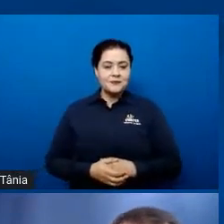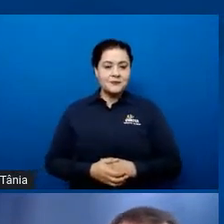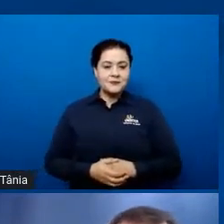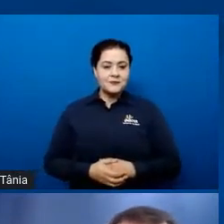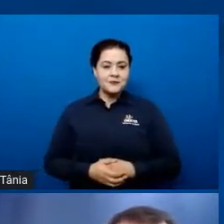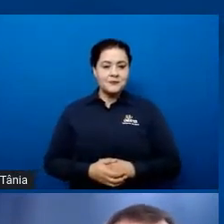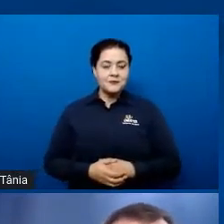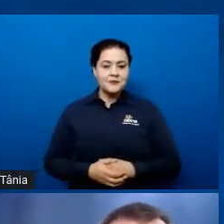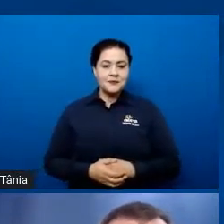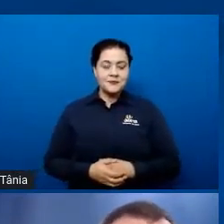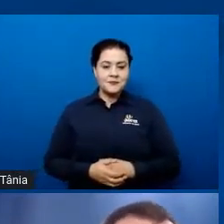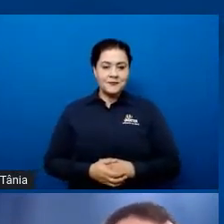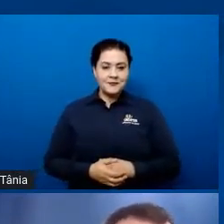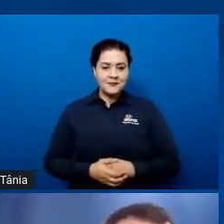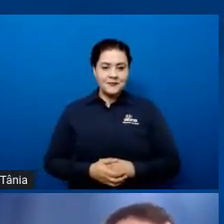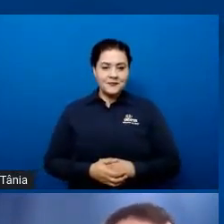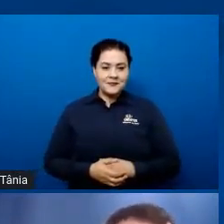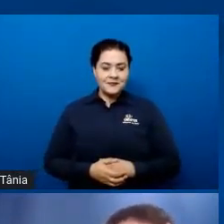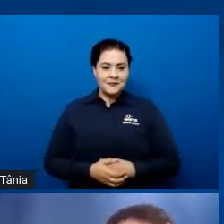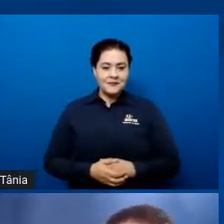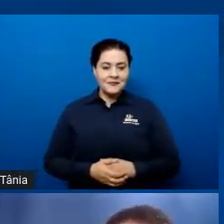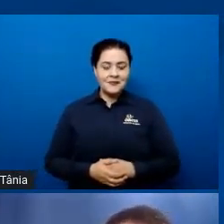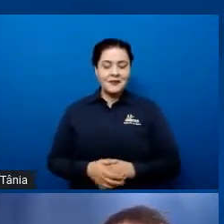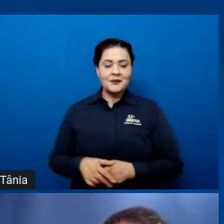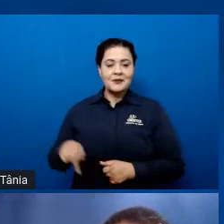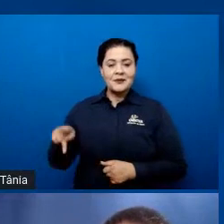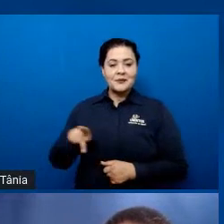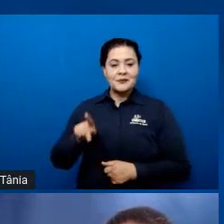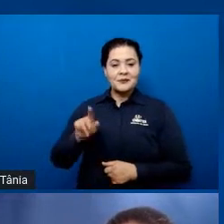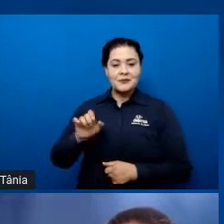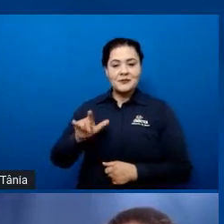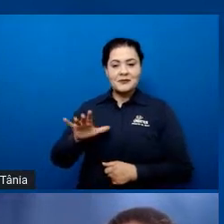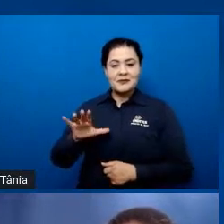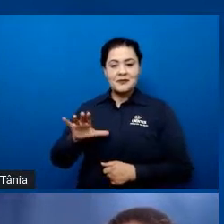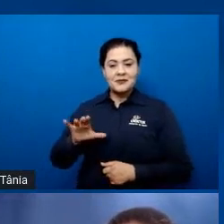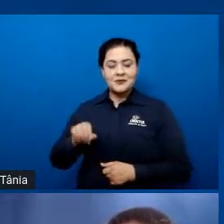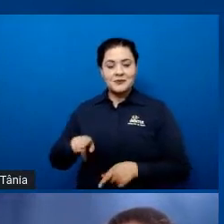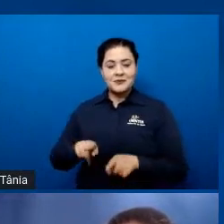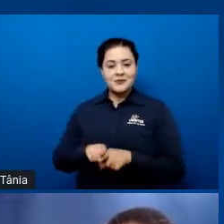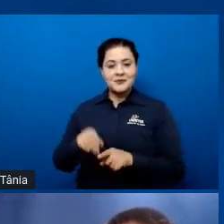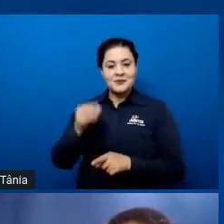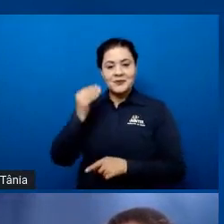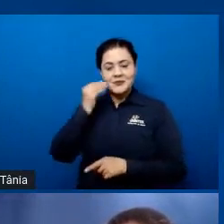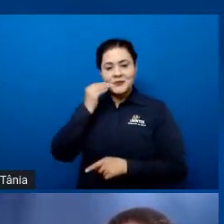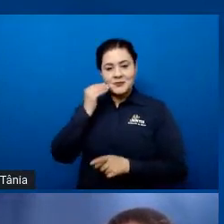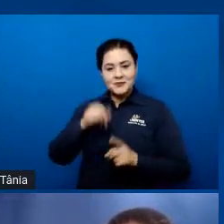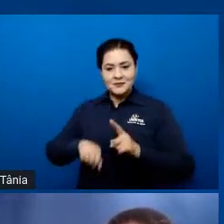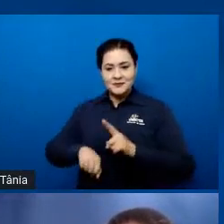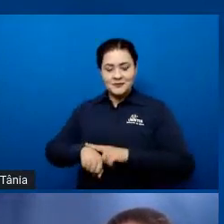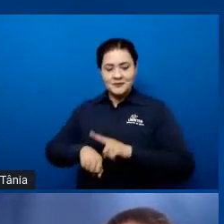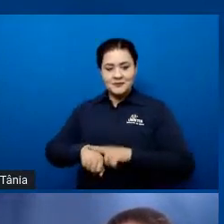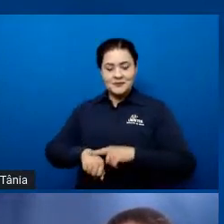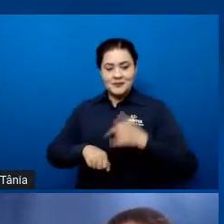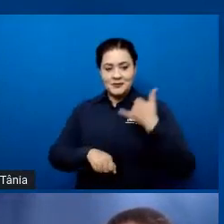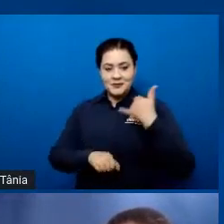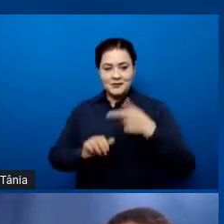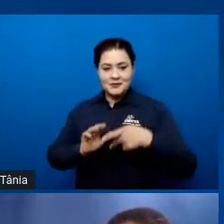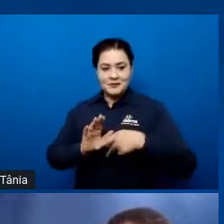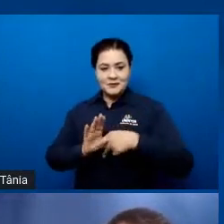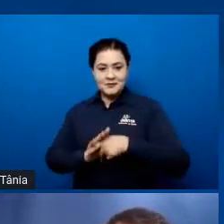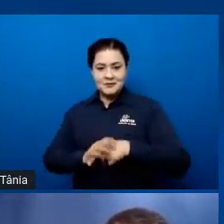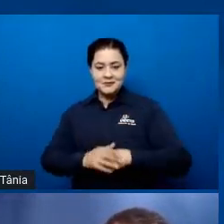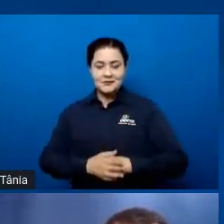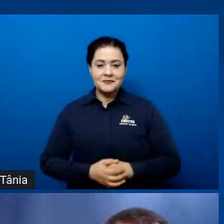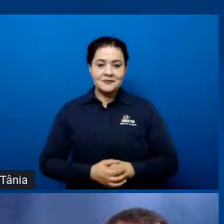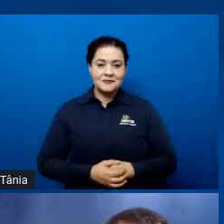Já estou acessando aqui o celular na hora aqui, viu, Davi? Podem testar na hora aí. Ele está marcando aqui,